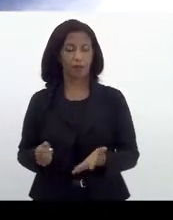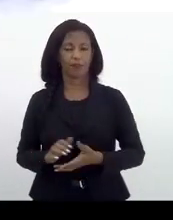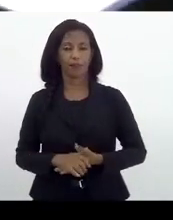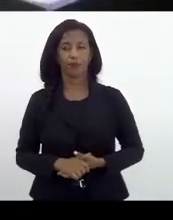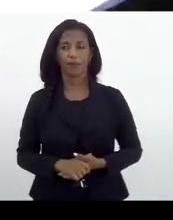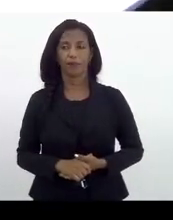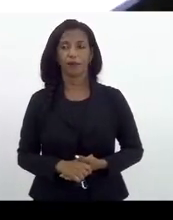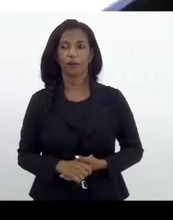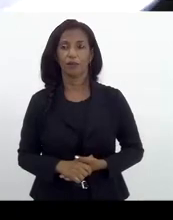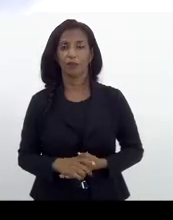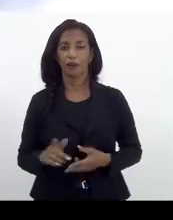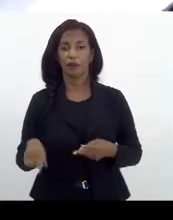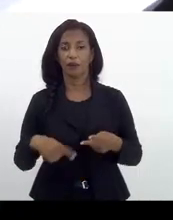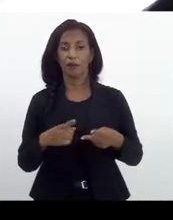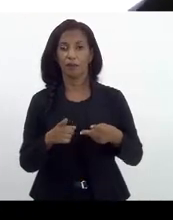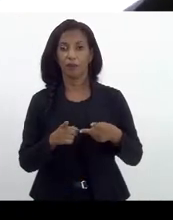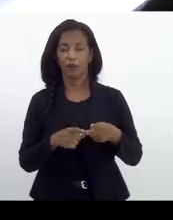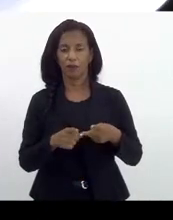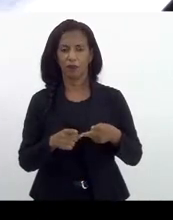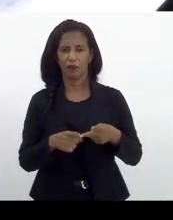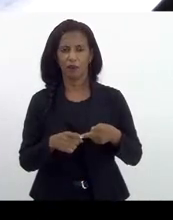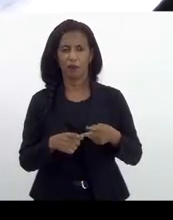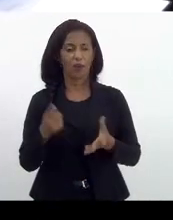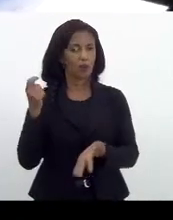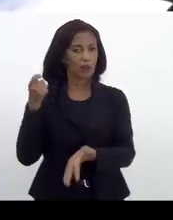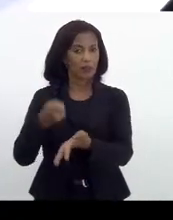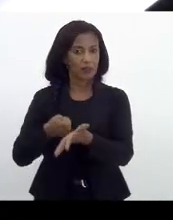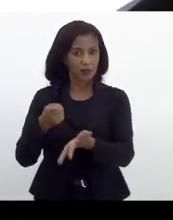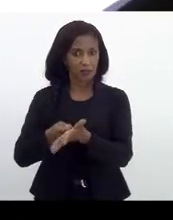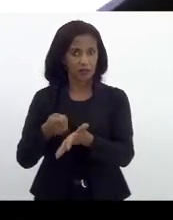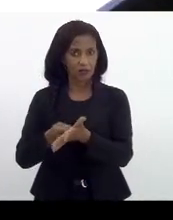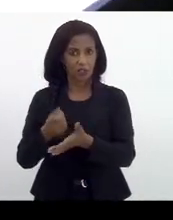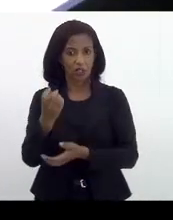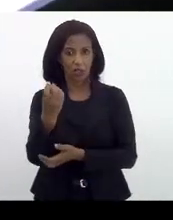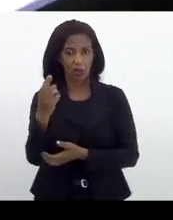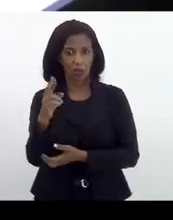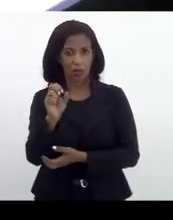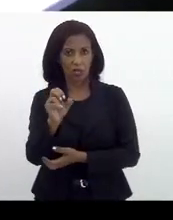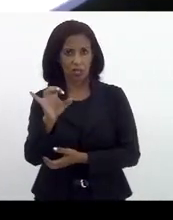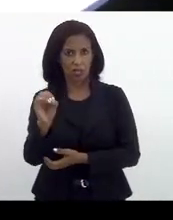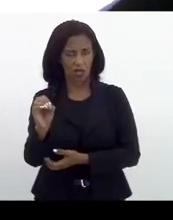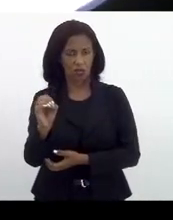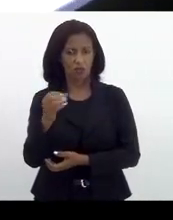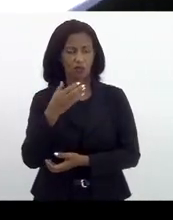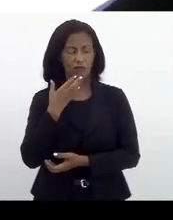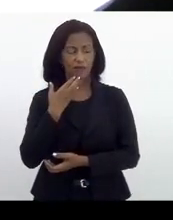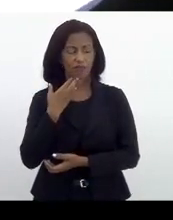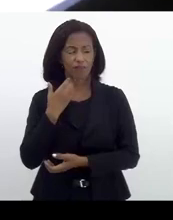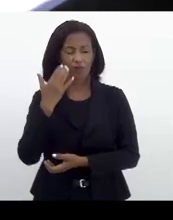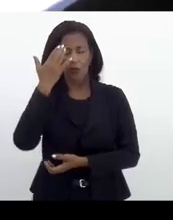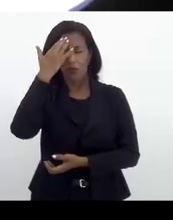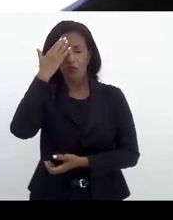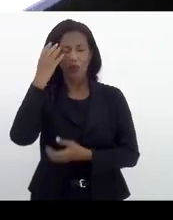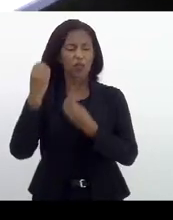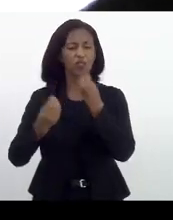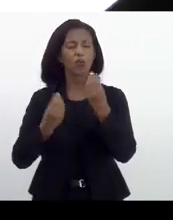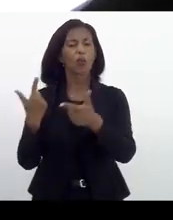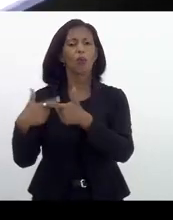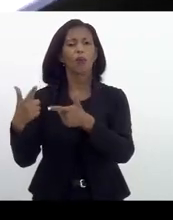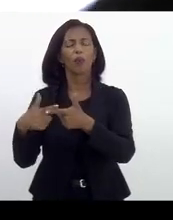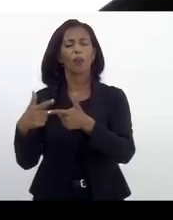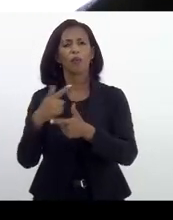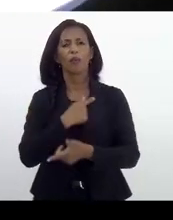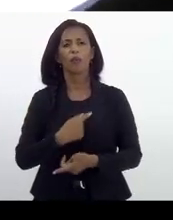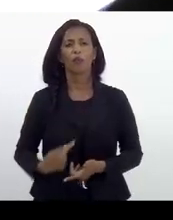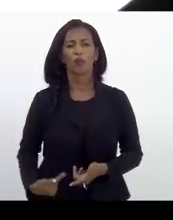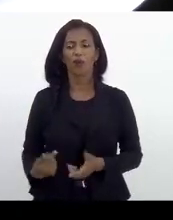ponto 2 eu quero insistir doutor Sérgio que eu não entendi qual é o problema que